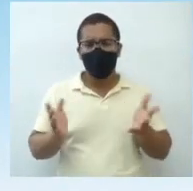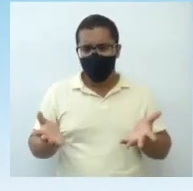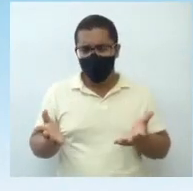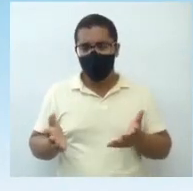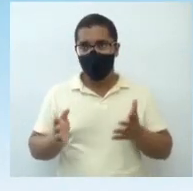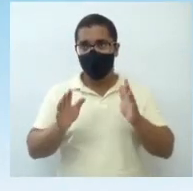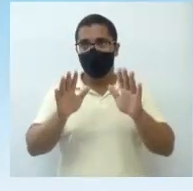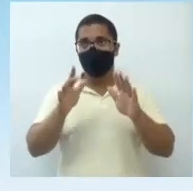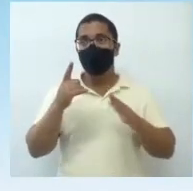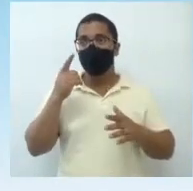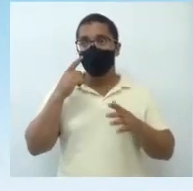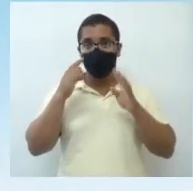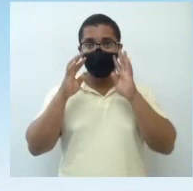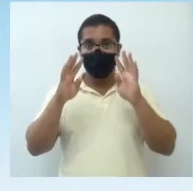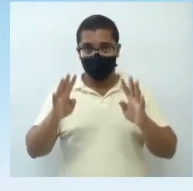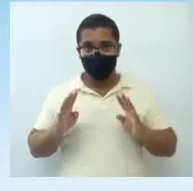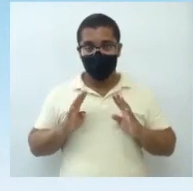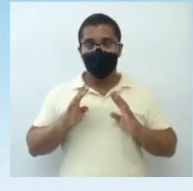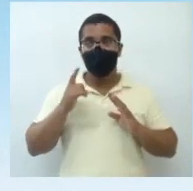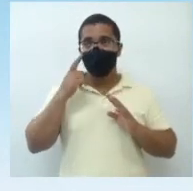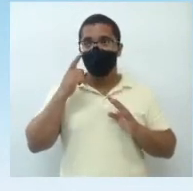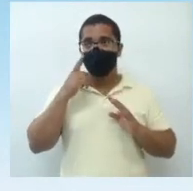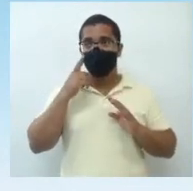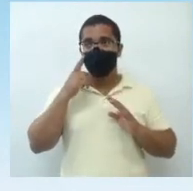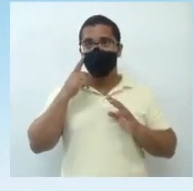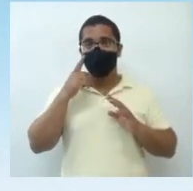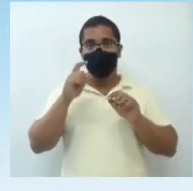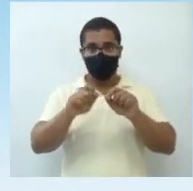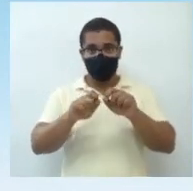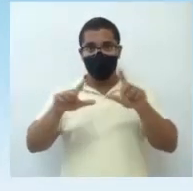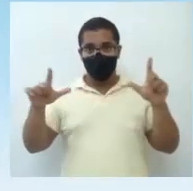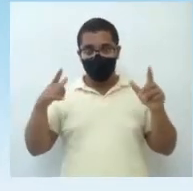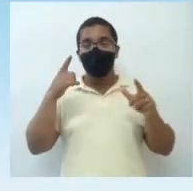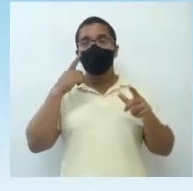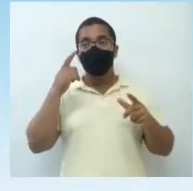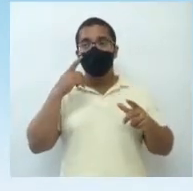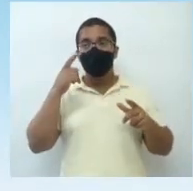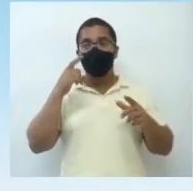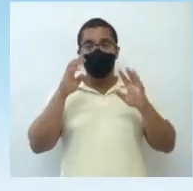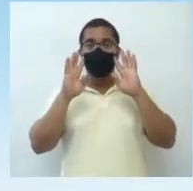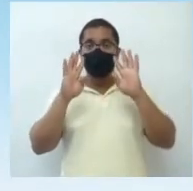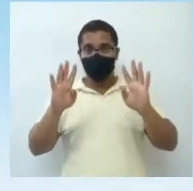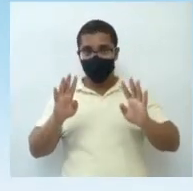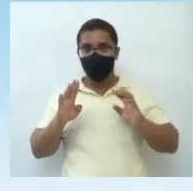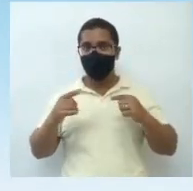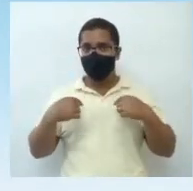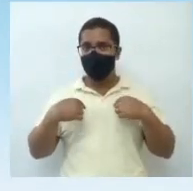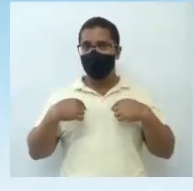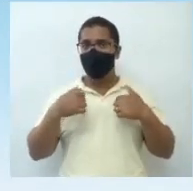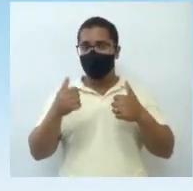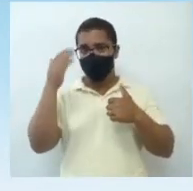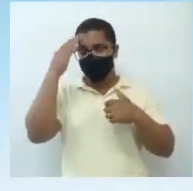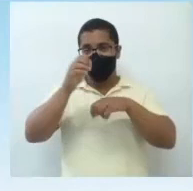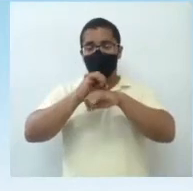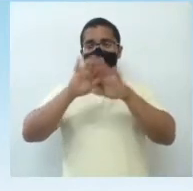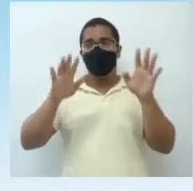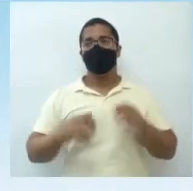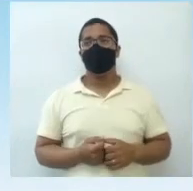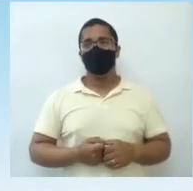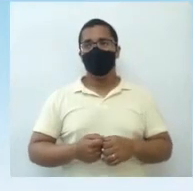tá bom olha aqui para mim não olha bem para o slide agora não olha para aqui para mim um pouquinho para que você possa entender